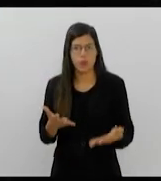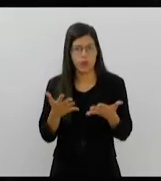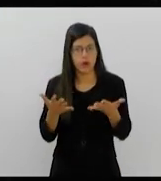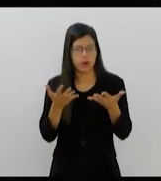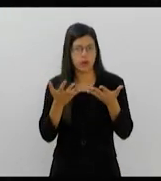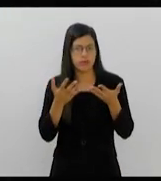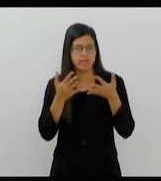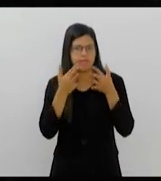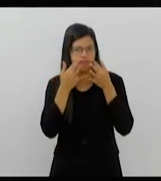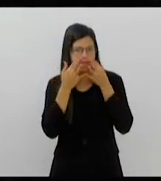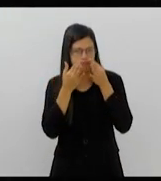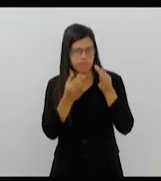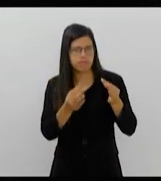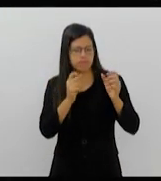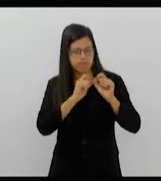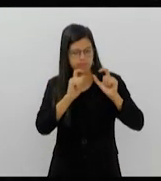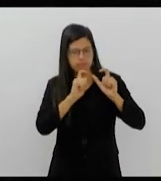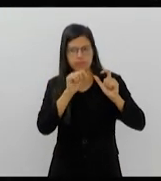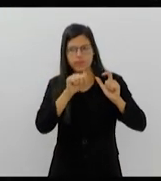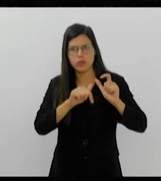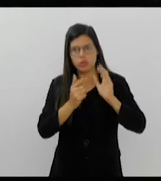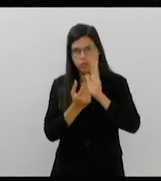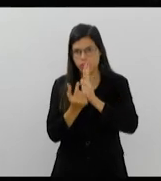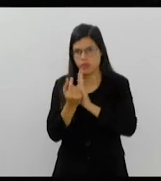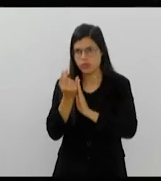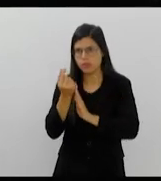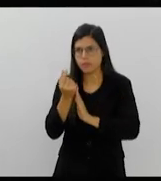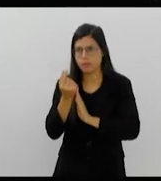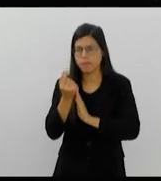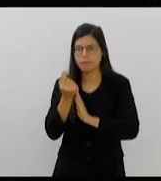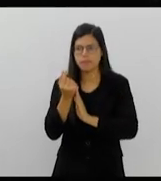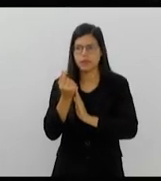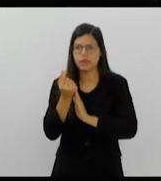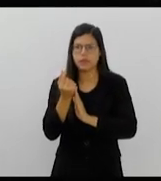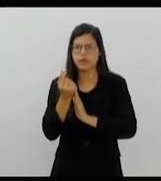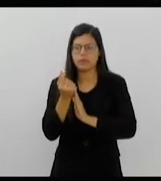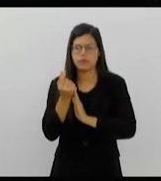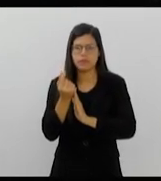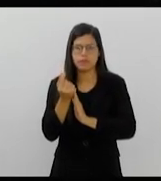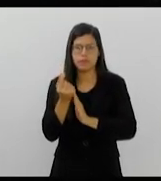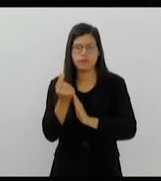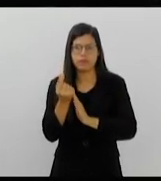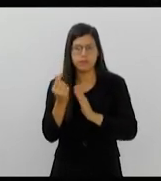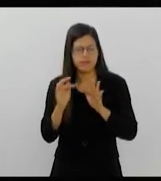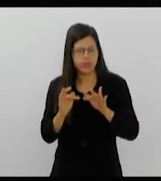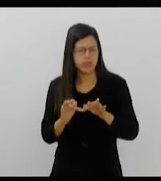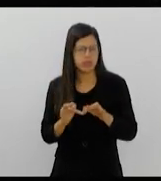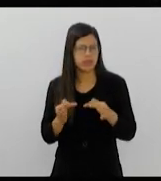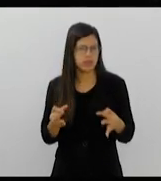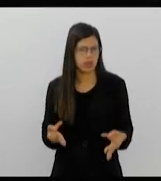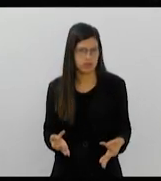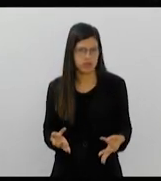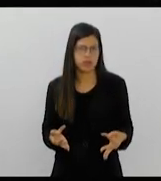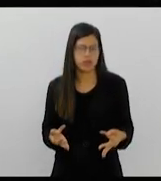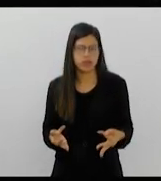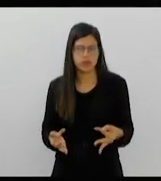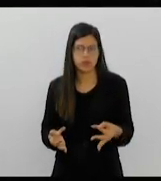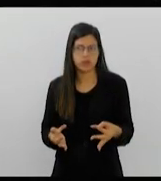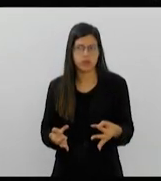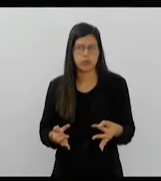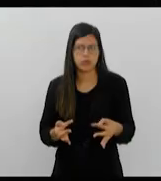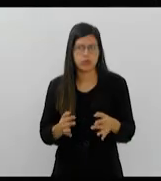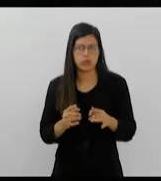atenção sobre a peça orçamentária, de uma maneira assim, superficial, mas para a